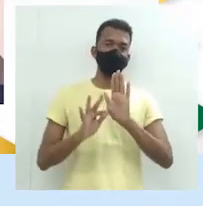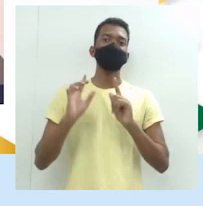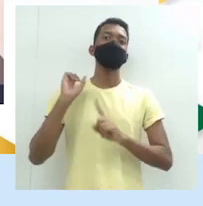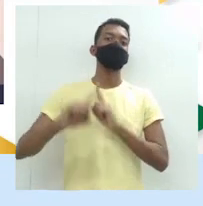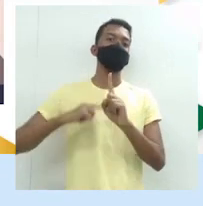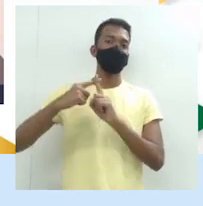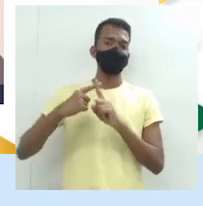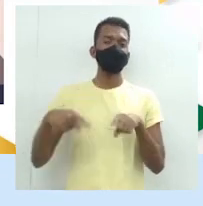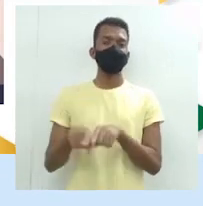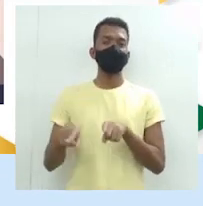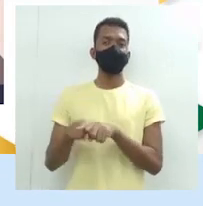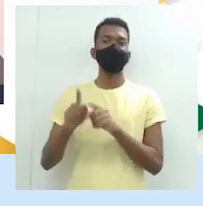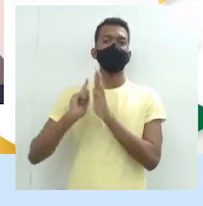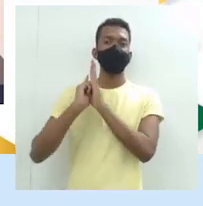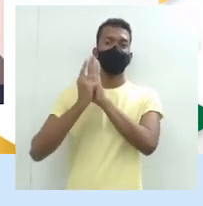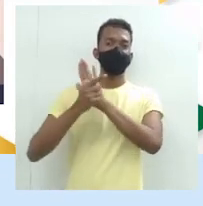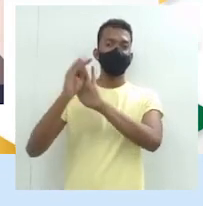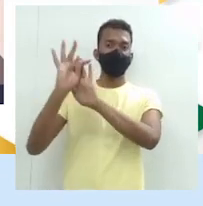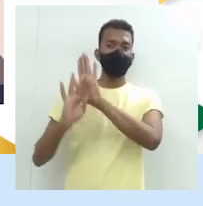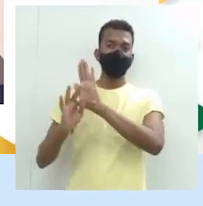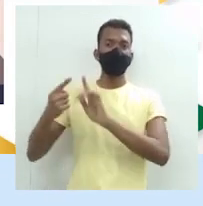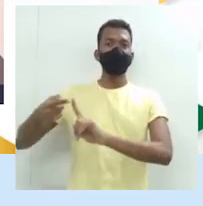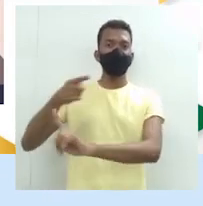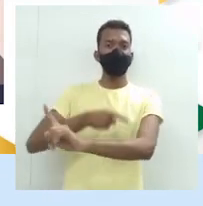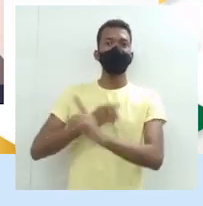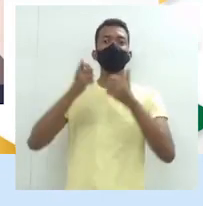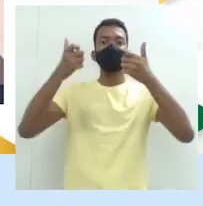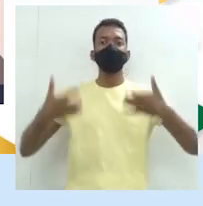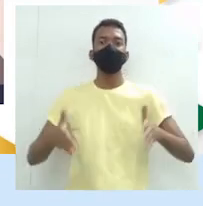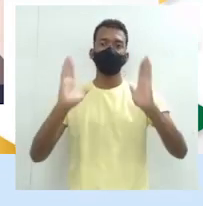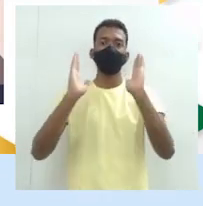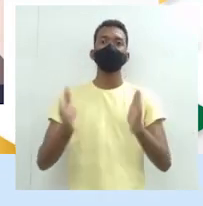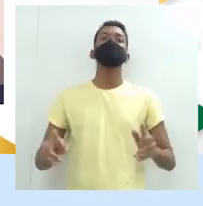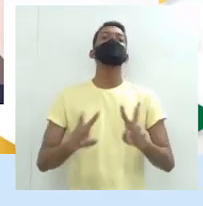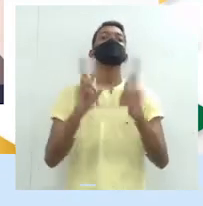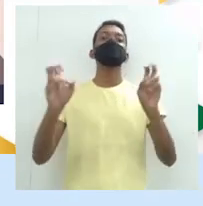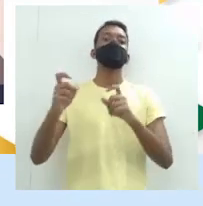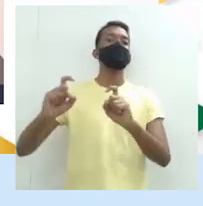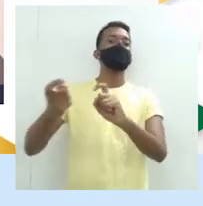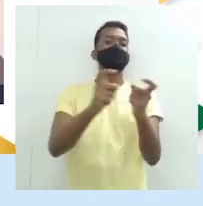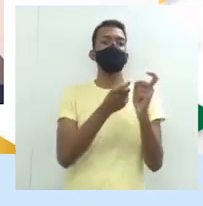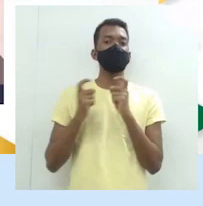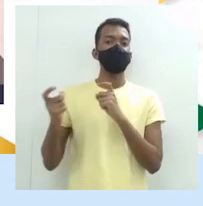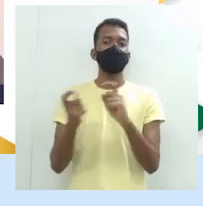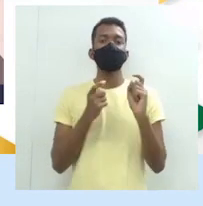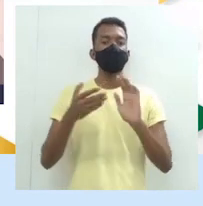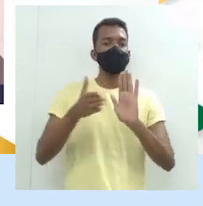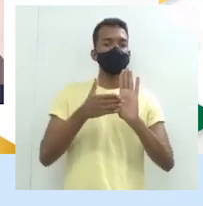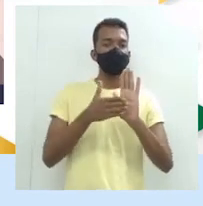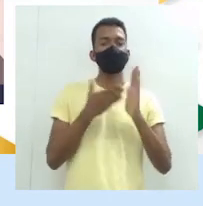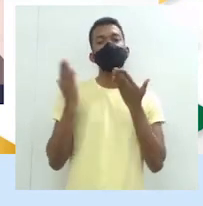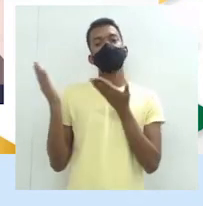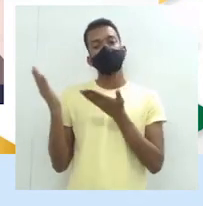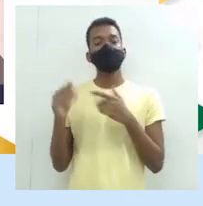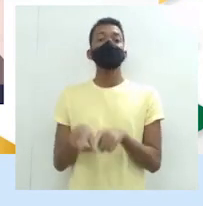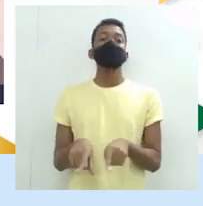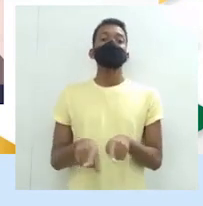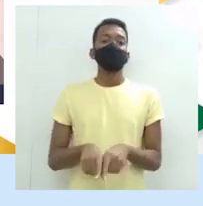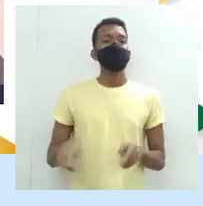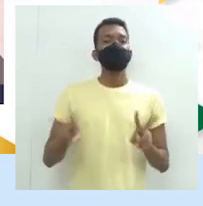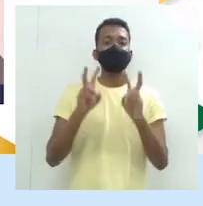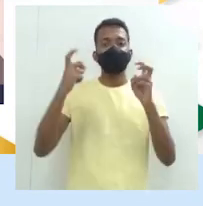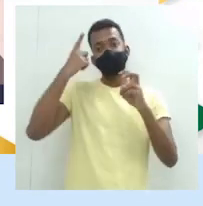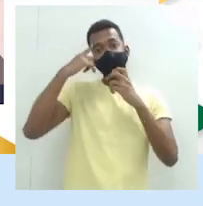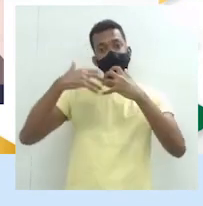pelos gêneros textuais que eu citei anteriormente, dialogando sobre essa pauta, trazendo reflexões e